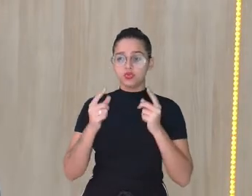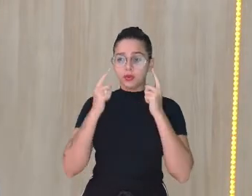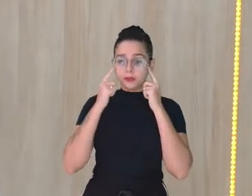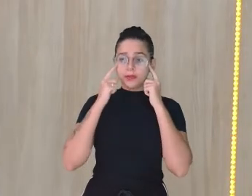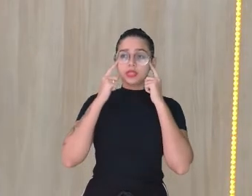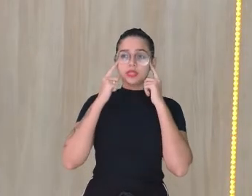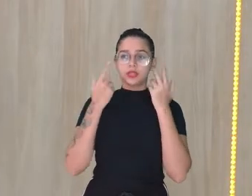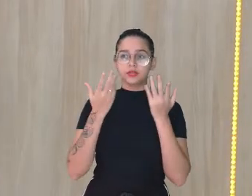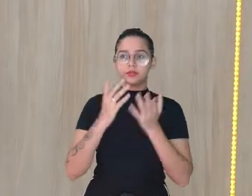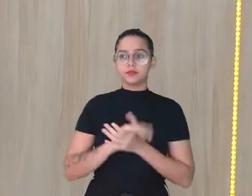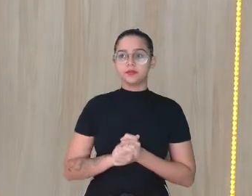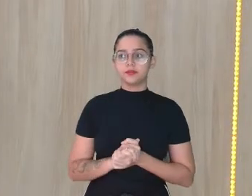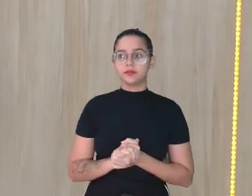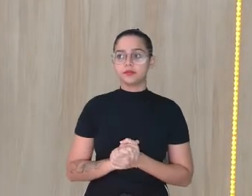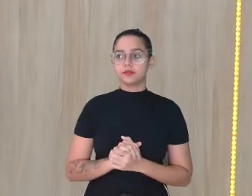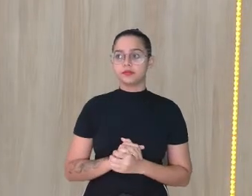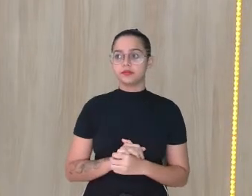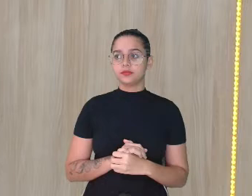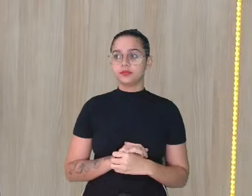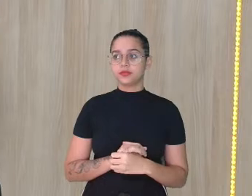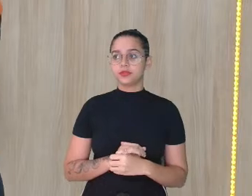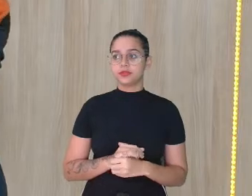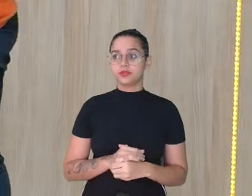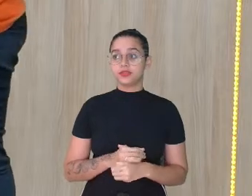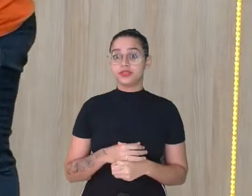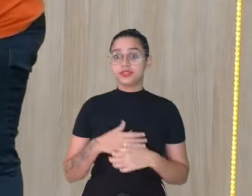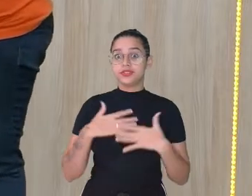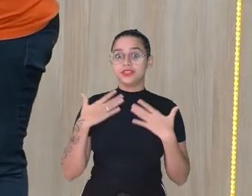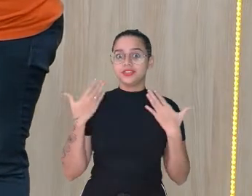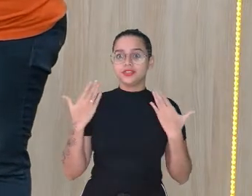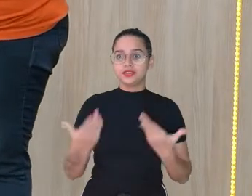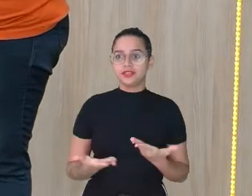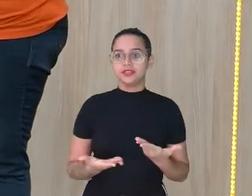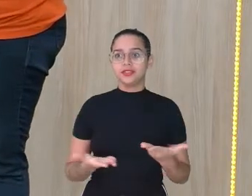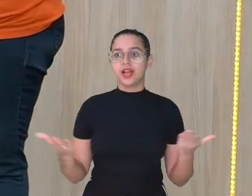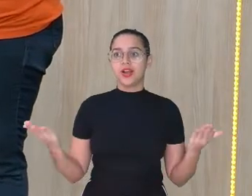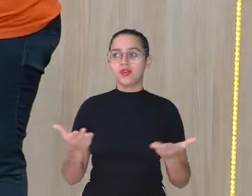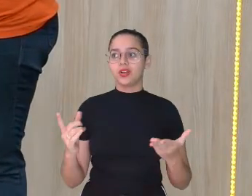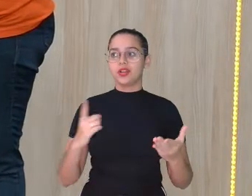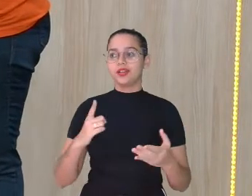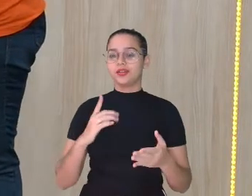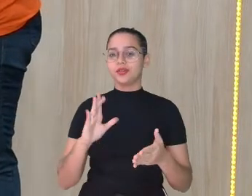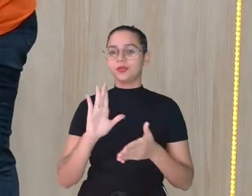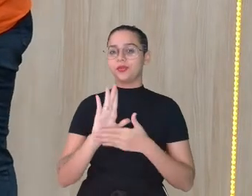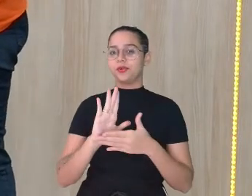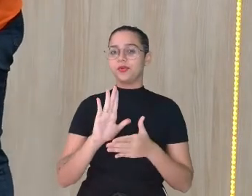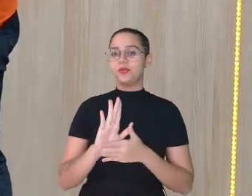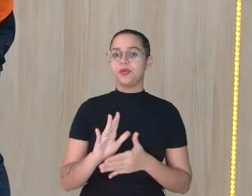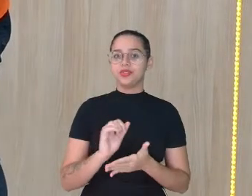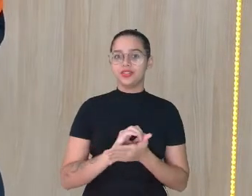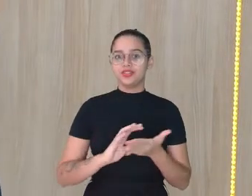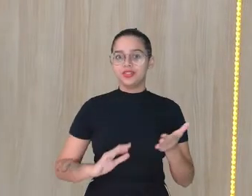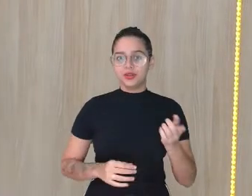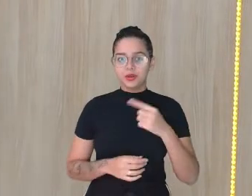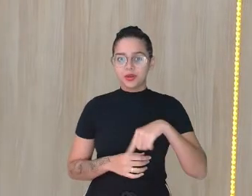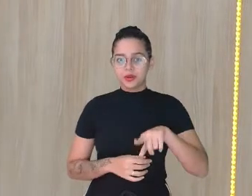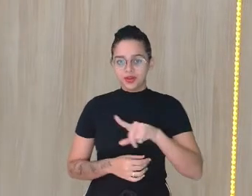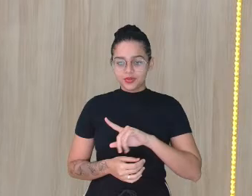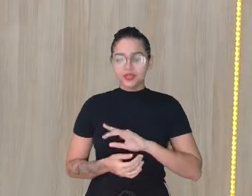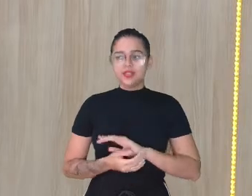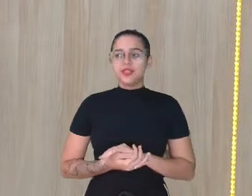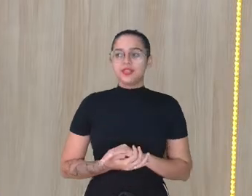urbanista, ok? Bom, minha gente, eu tenho uma proposta de atividade para